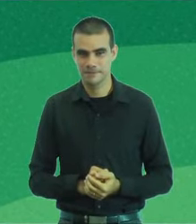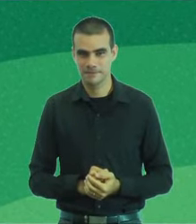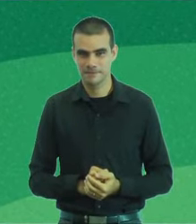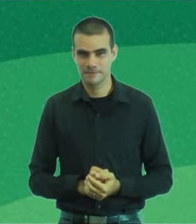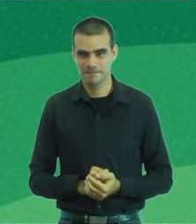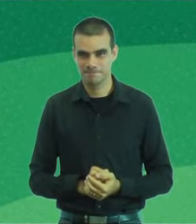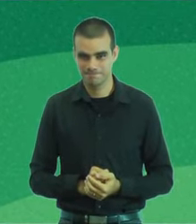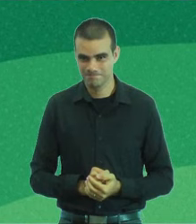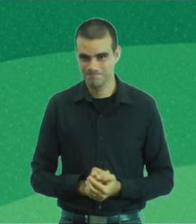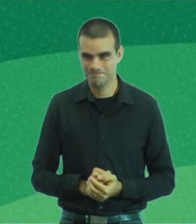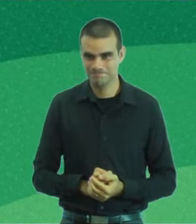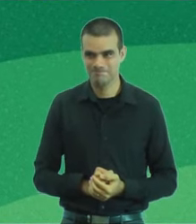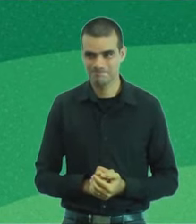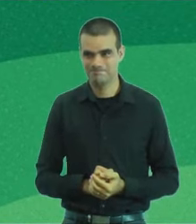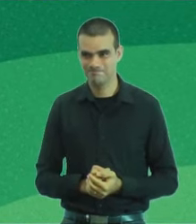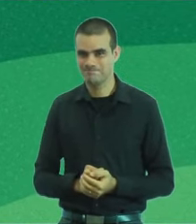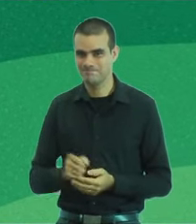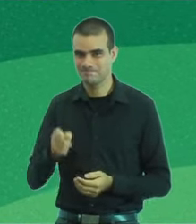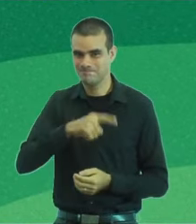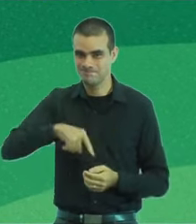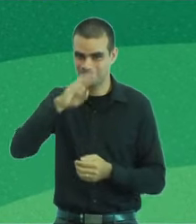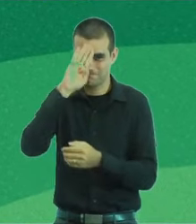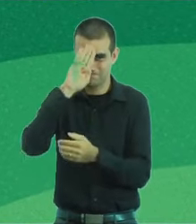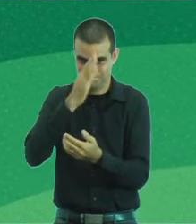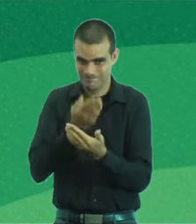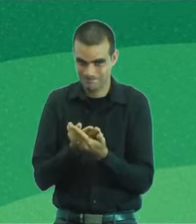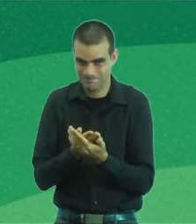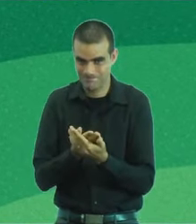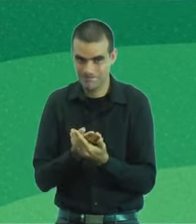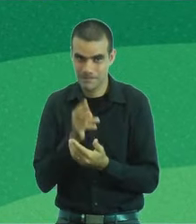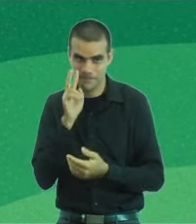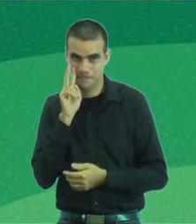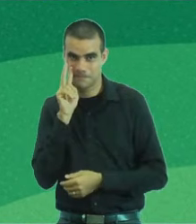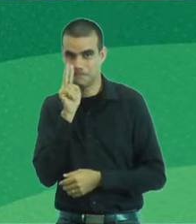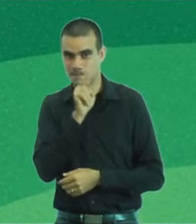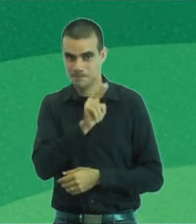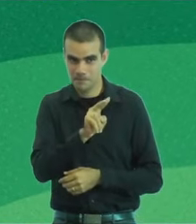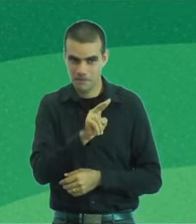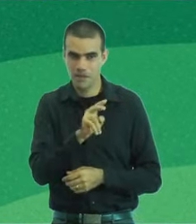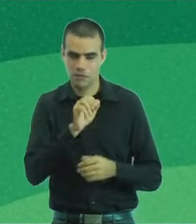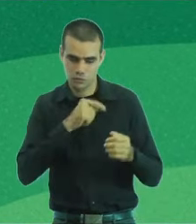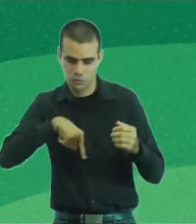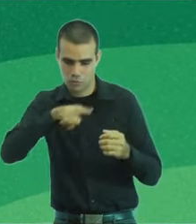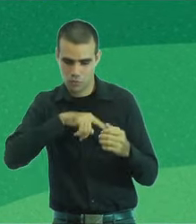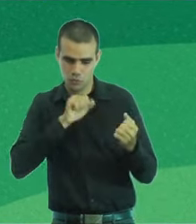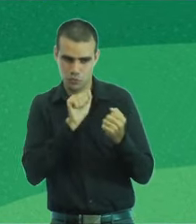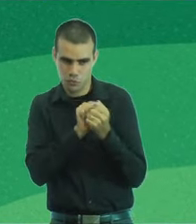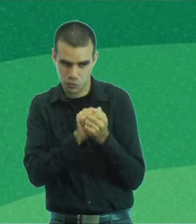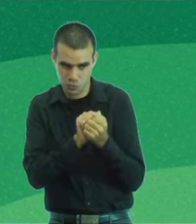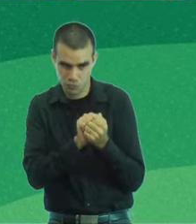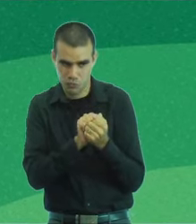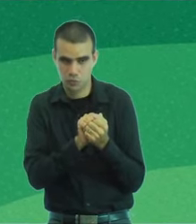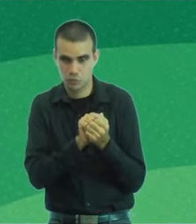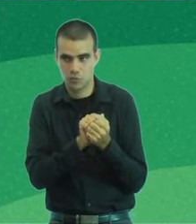e esse fato da gente confiar quando a gente olha que a gente tá junto e